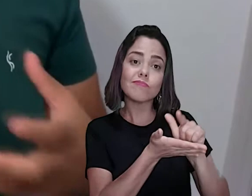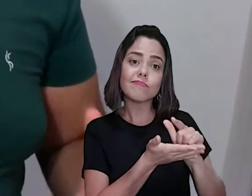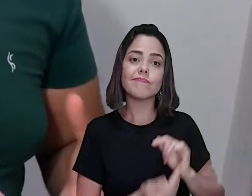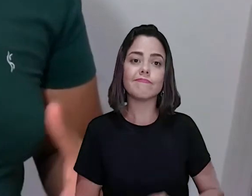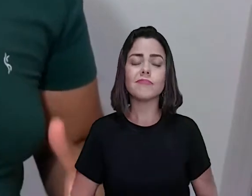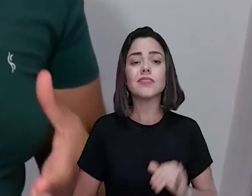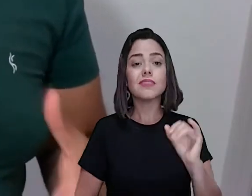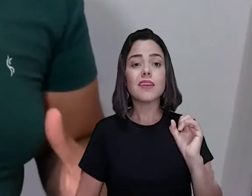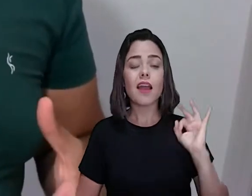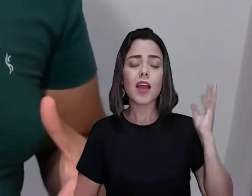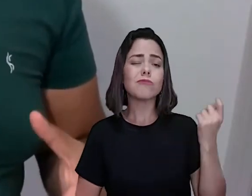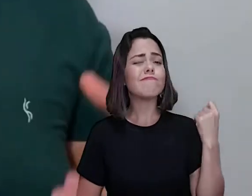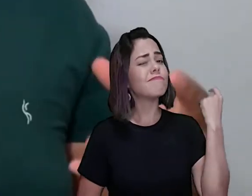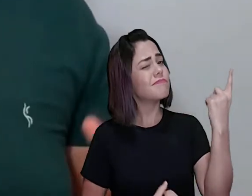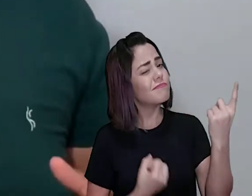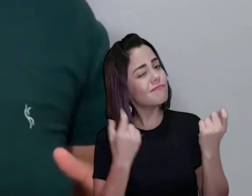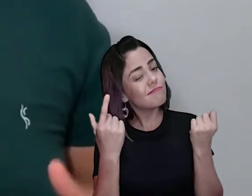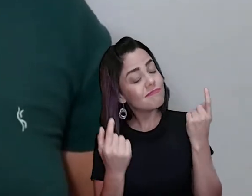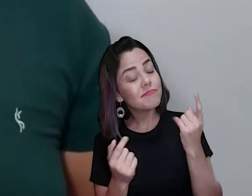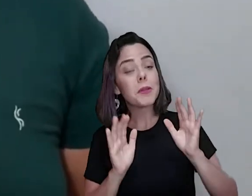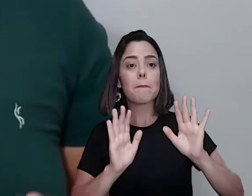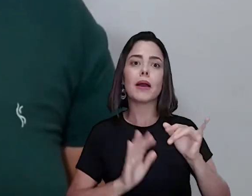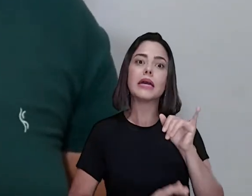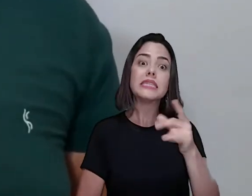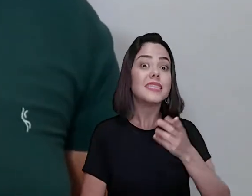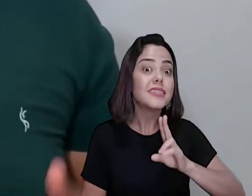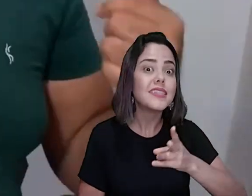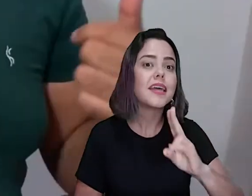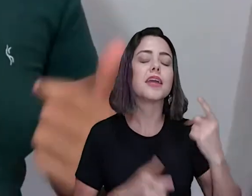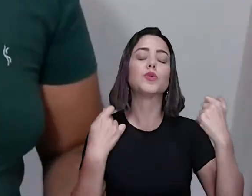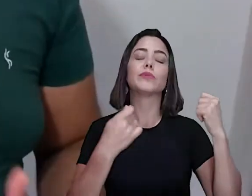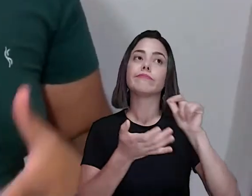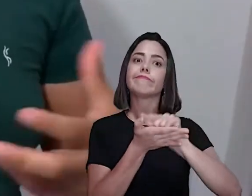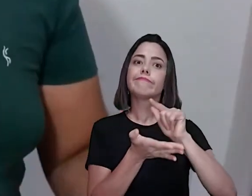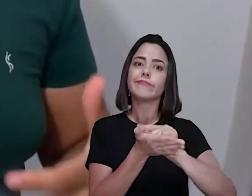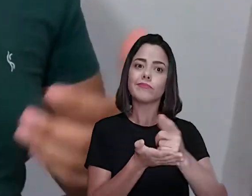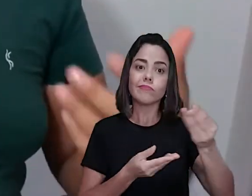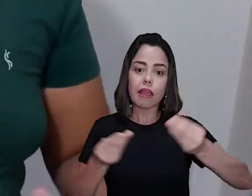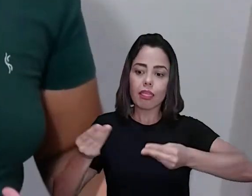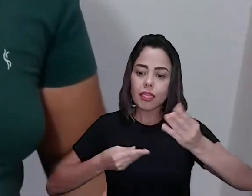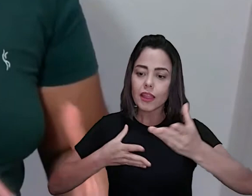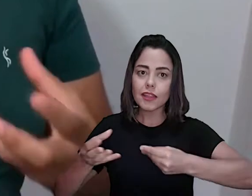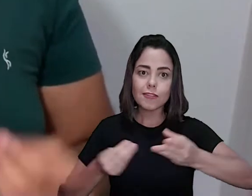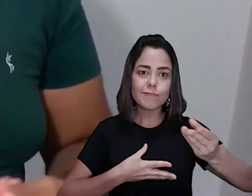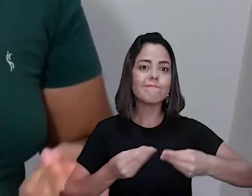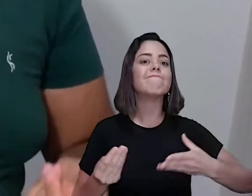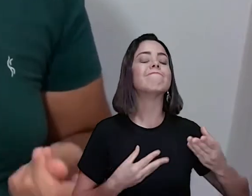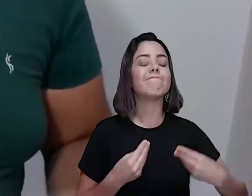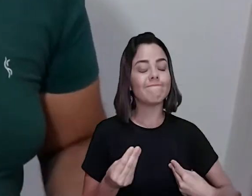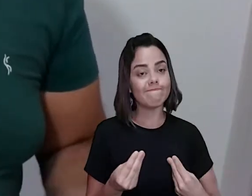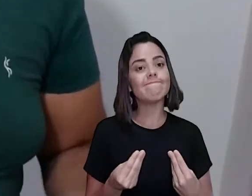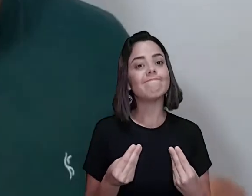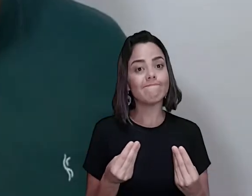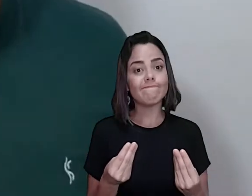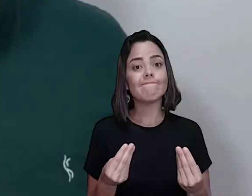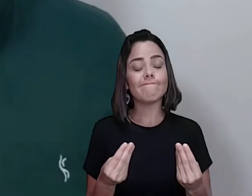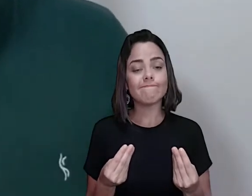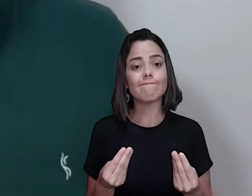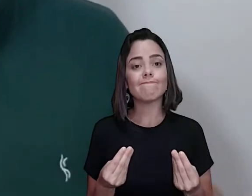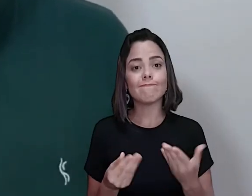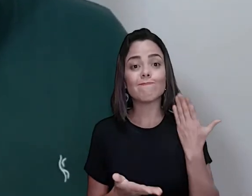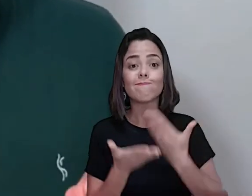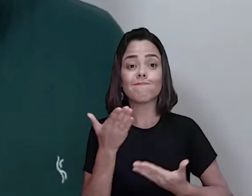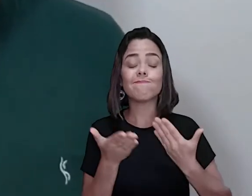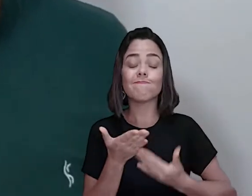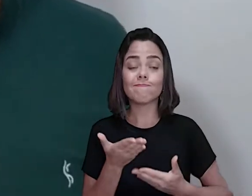algo corriqueiro, não tem problema. Mas se você é uma pessoa que utiliza com uma constância grande dinheiro em espécie, isso é um